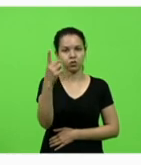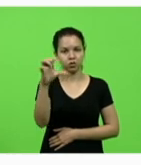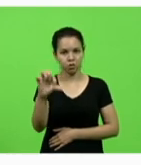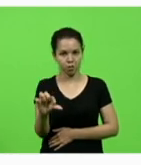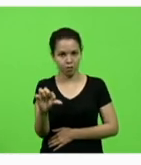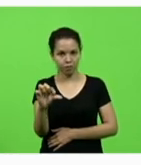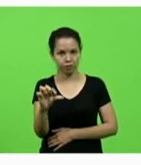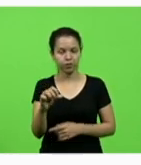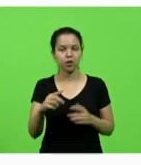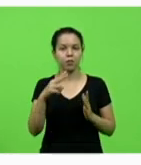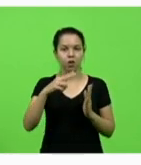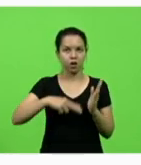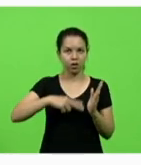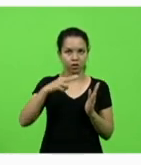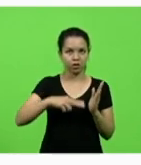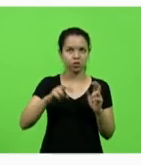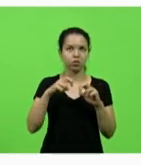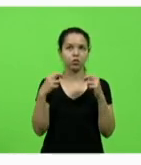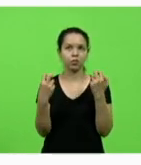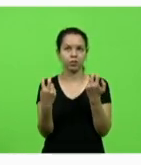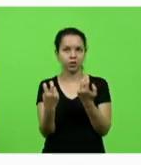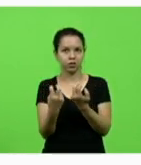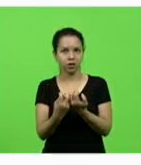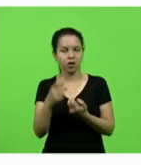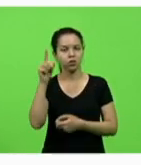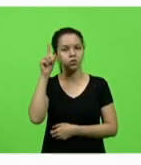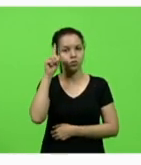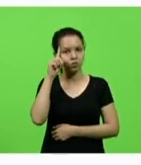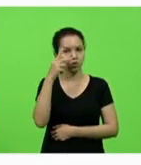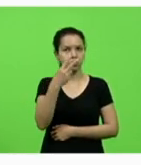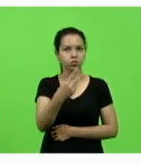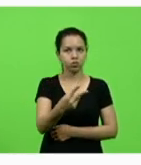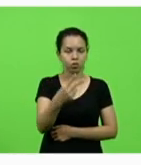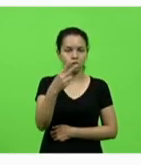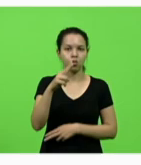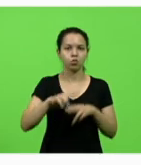26 de fevereiro de 2019, foi lido no plenário da Assembleia em